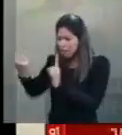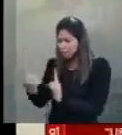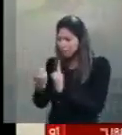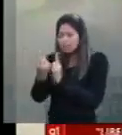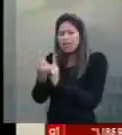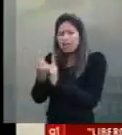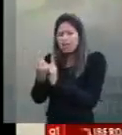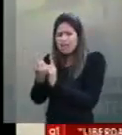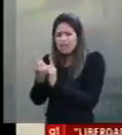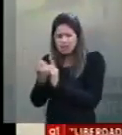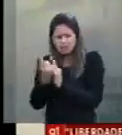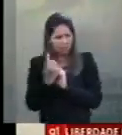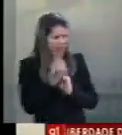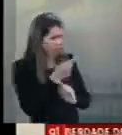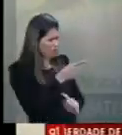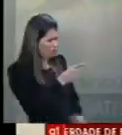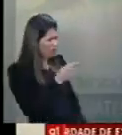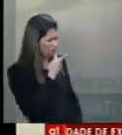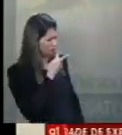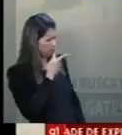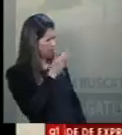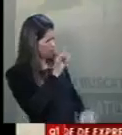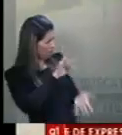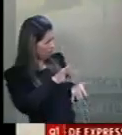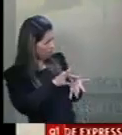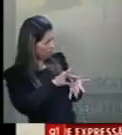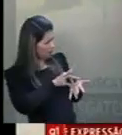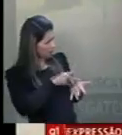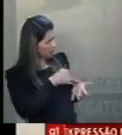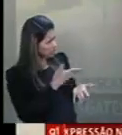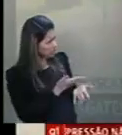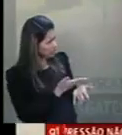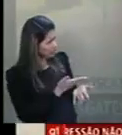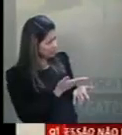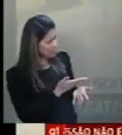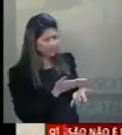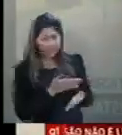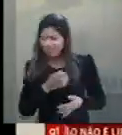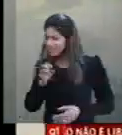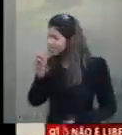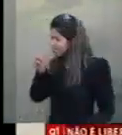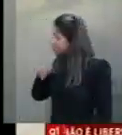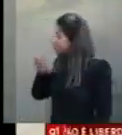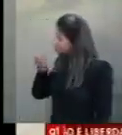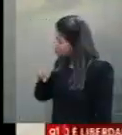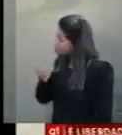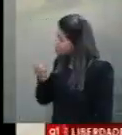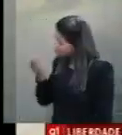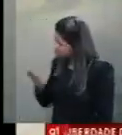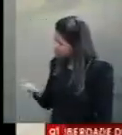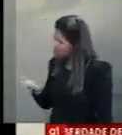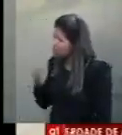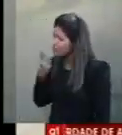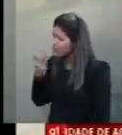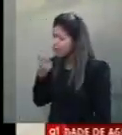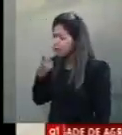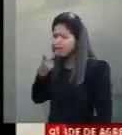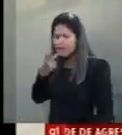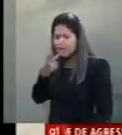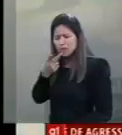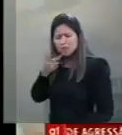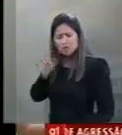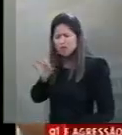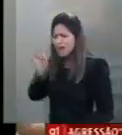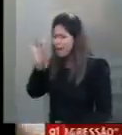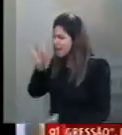e disse: você está falando a verdade? Eu disse: tô, dona Madalena, eu estou falando a verdade. E aí